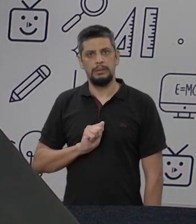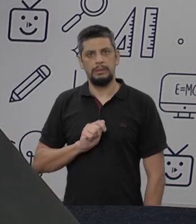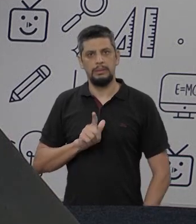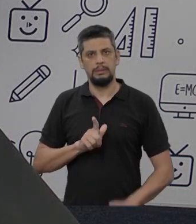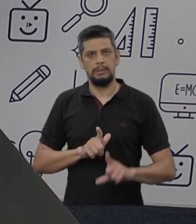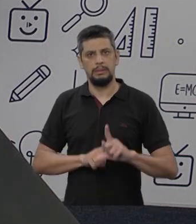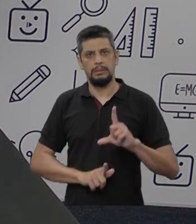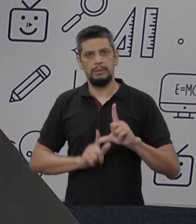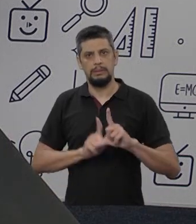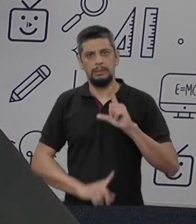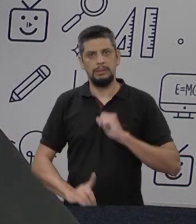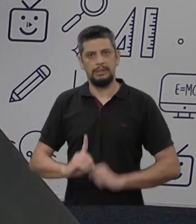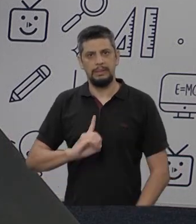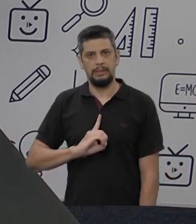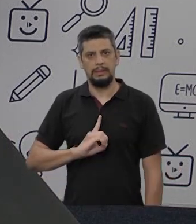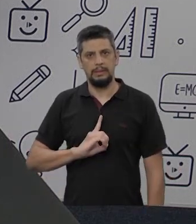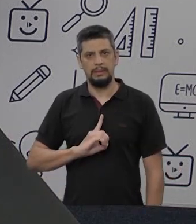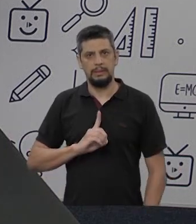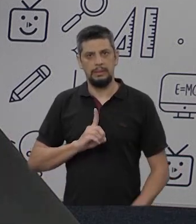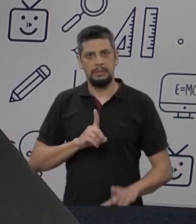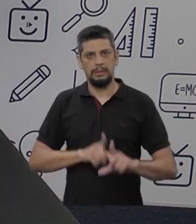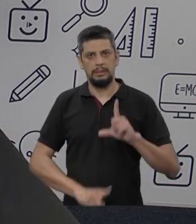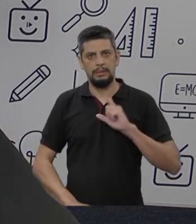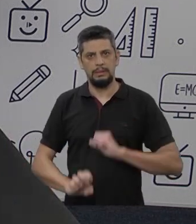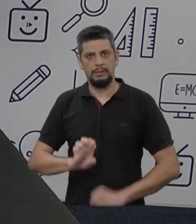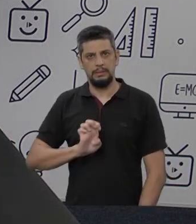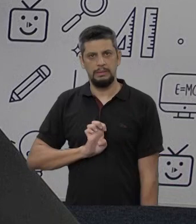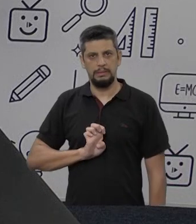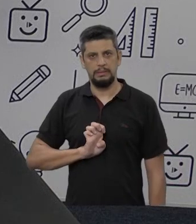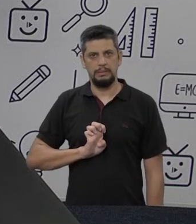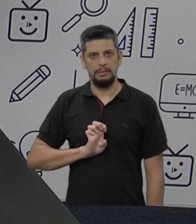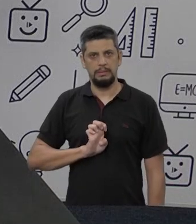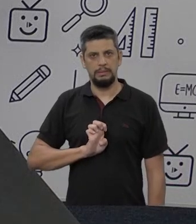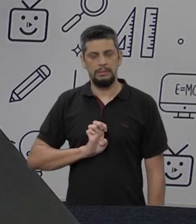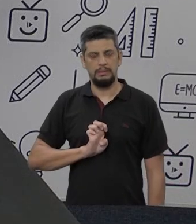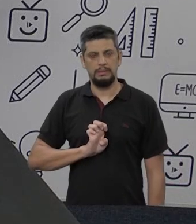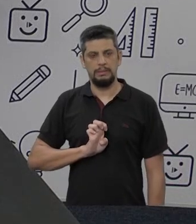mais uma letra D e a letra E.